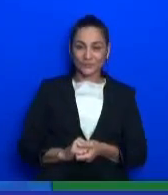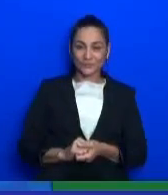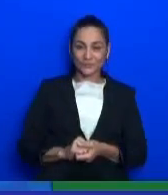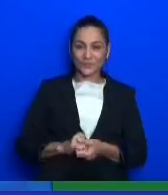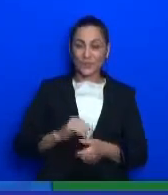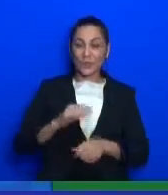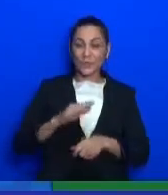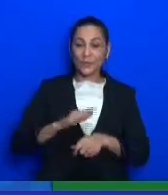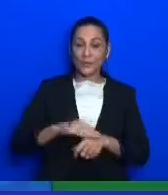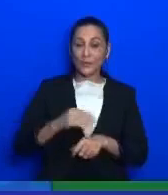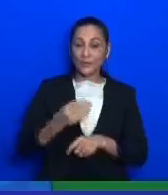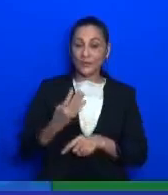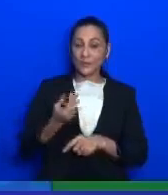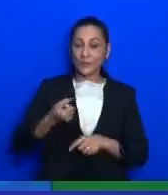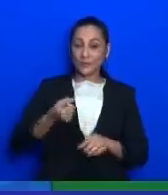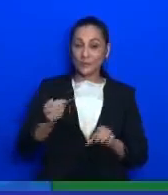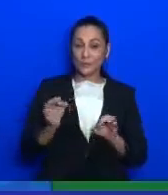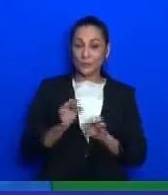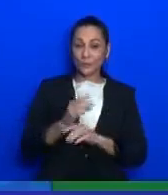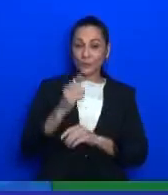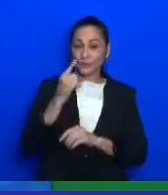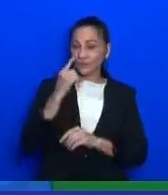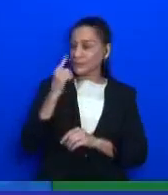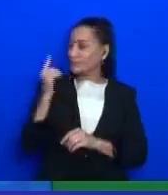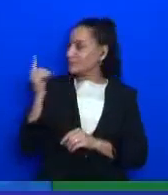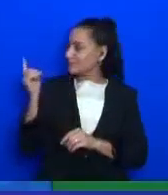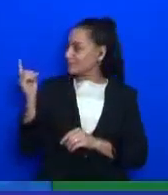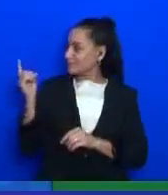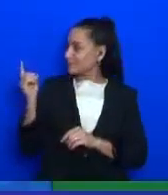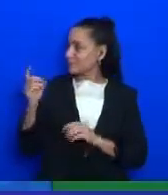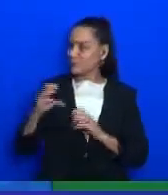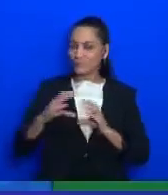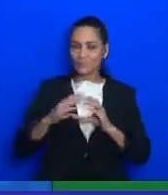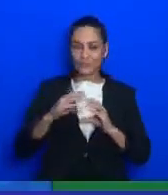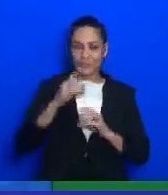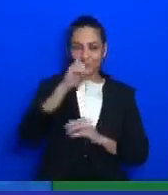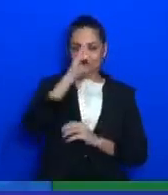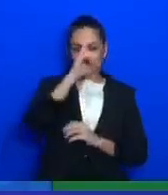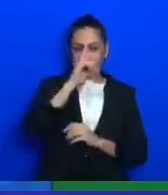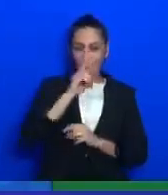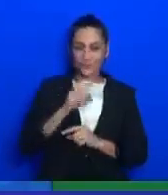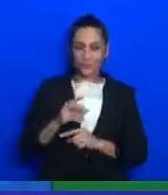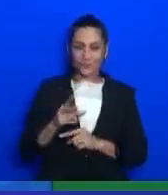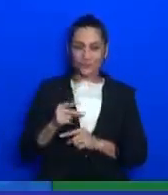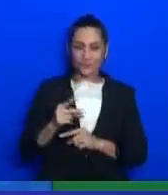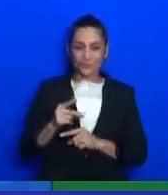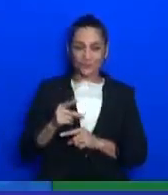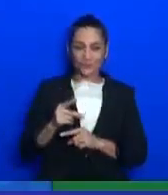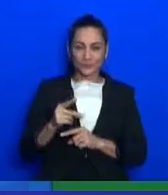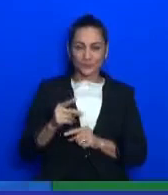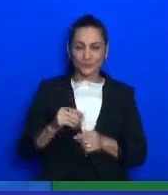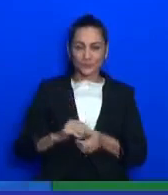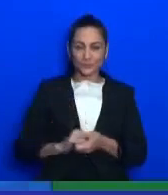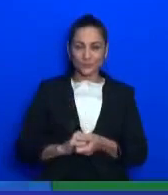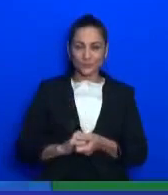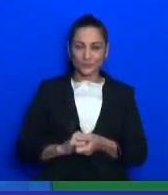Mais 4 dezenas, hein? 12, bola amarela.